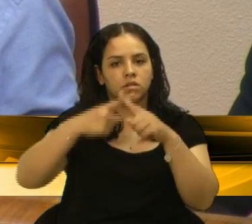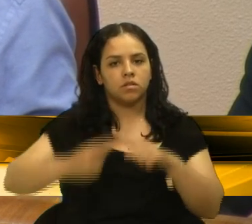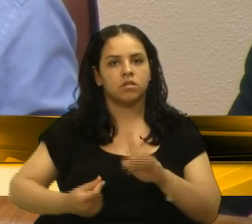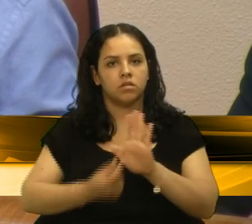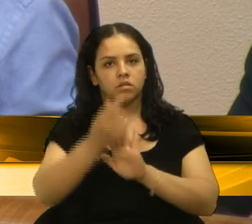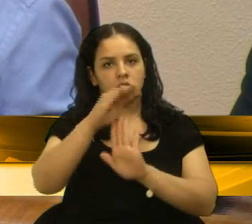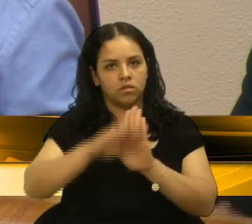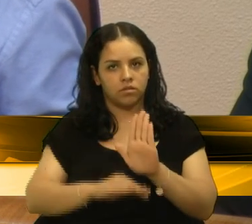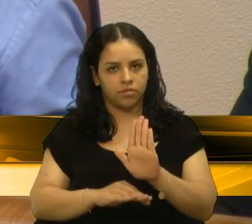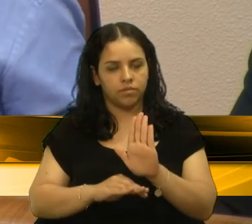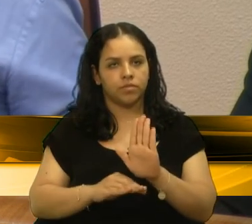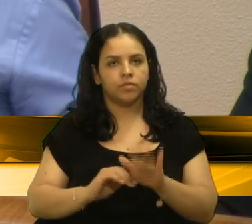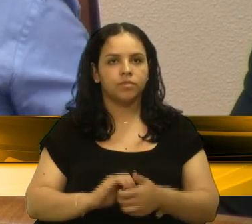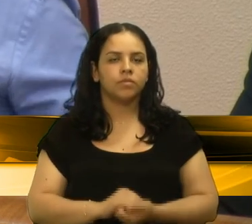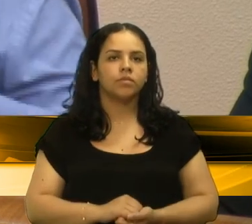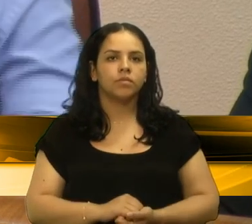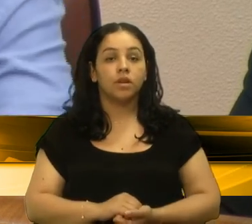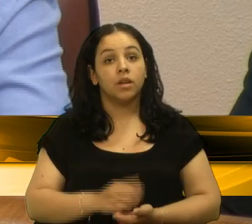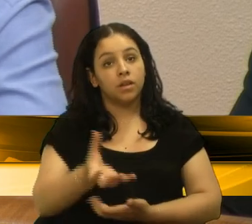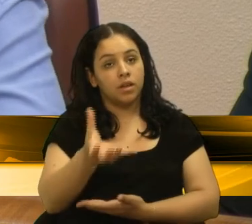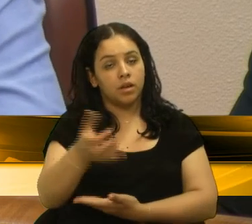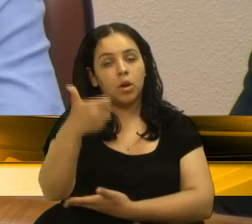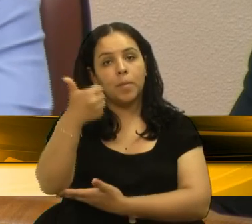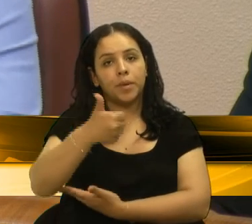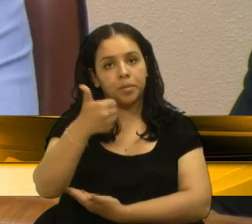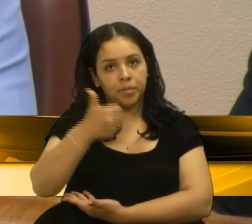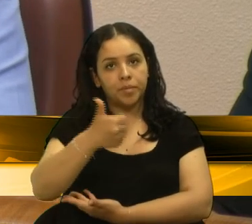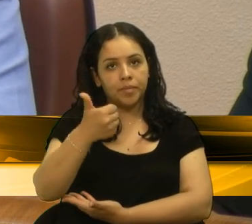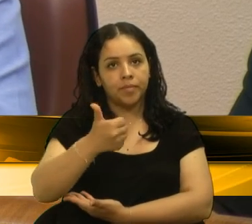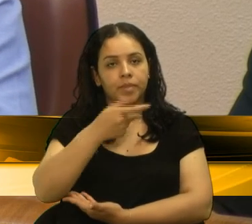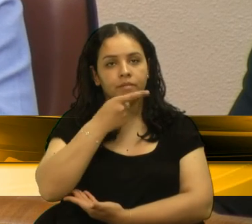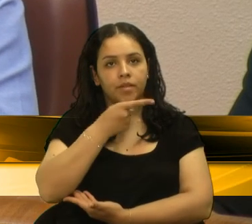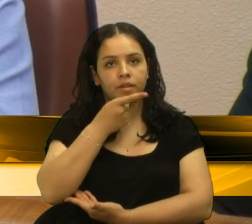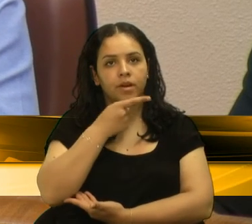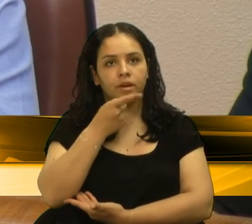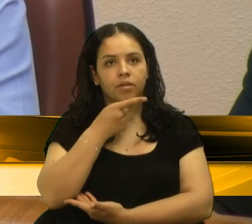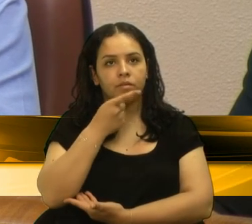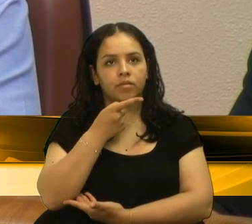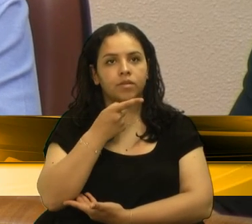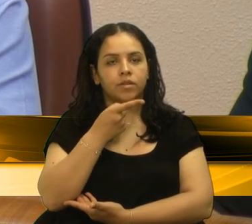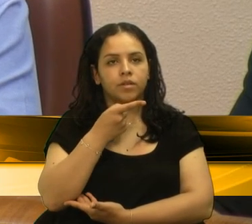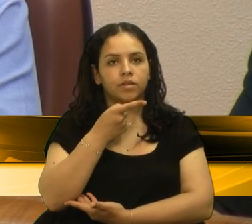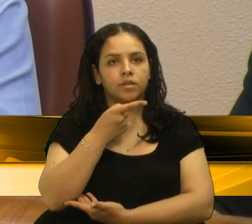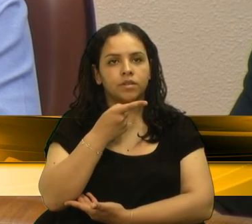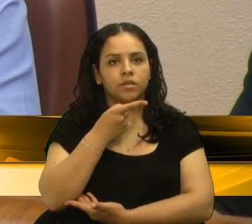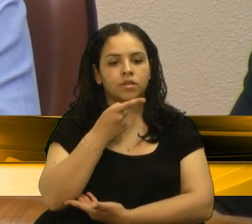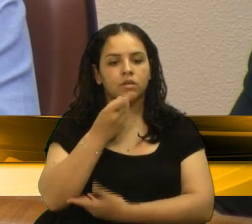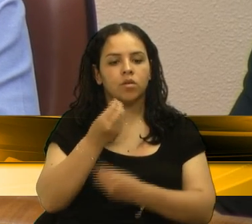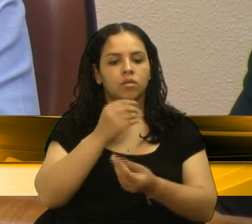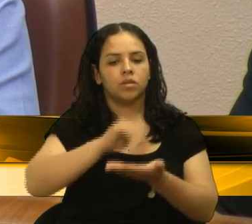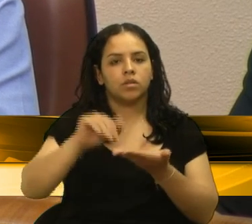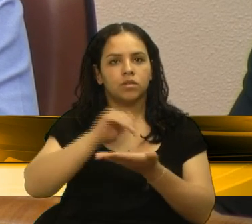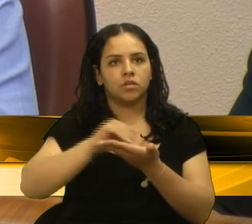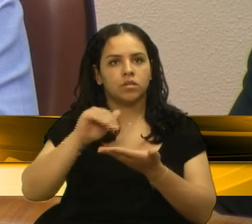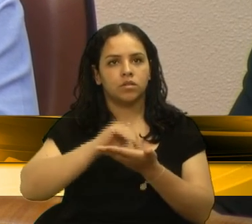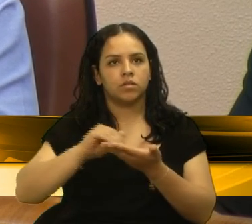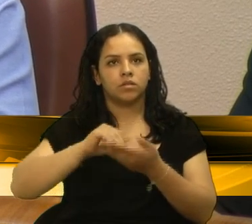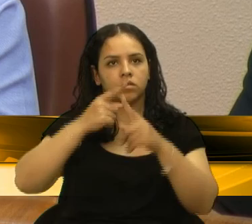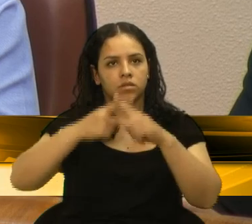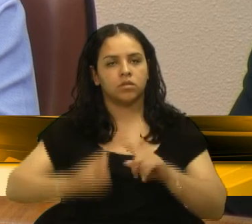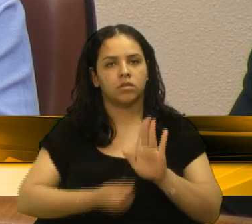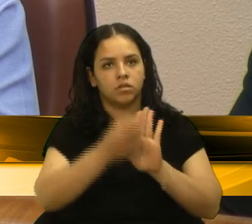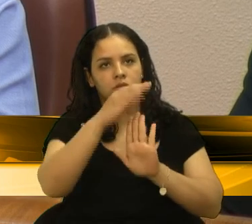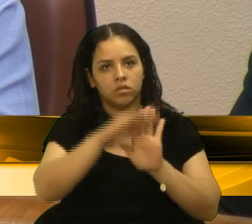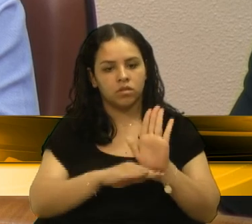gostaria que, num primeiro momento, o senhor nos dissesse como participa a Secretaria de Licitação, a Secretaria da Saúde no